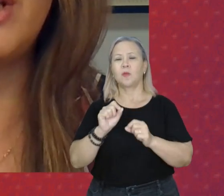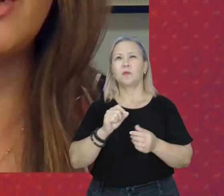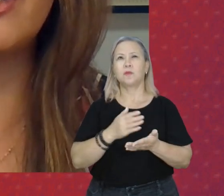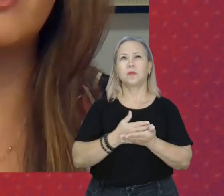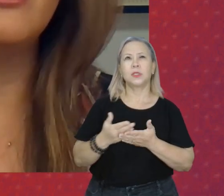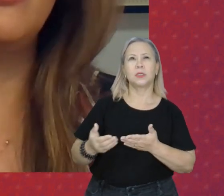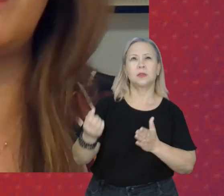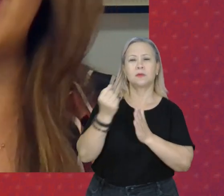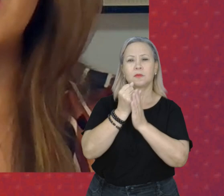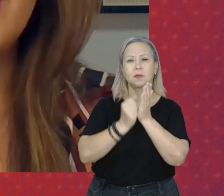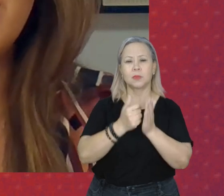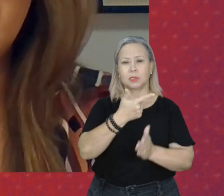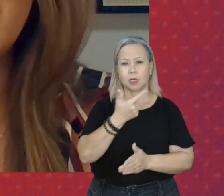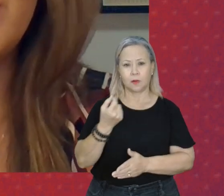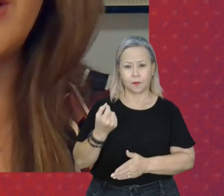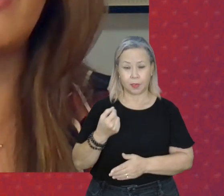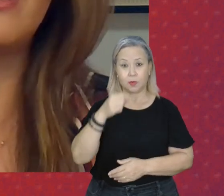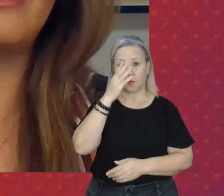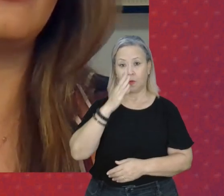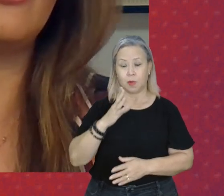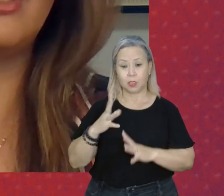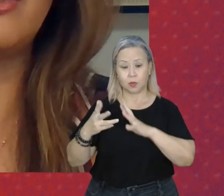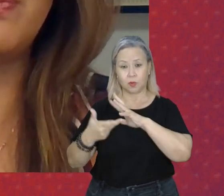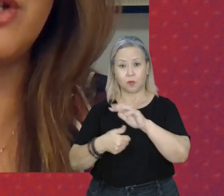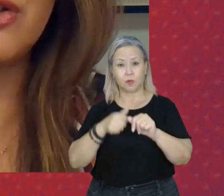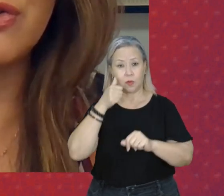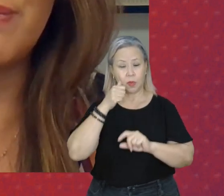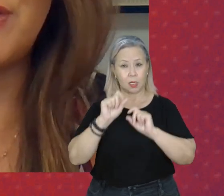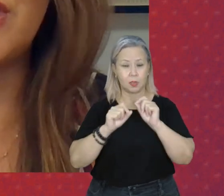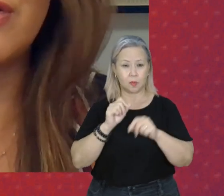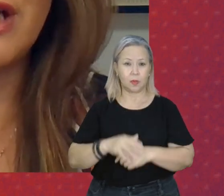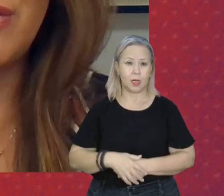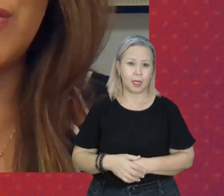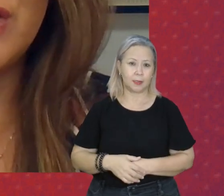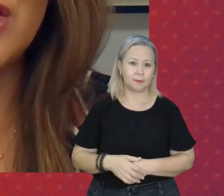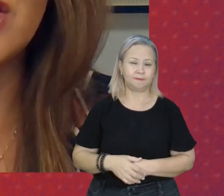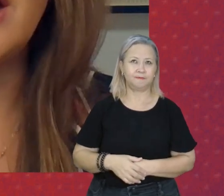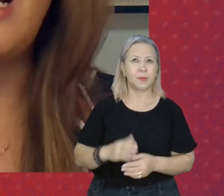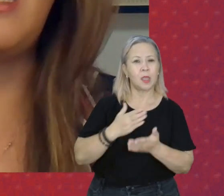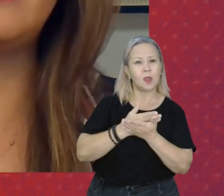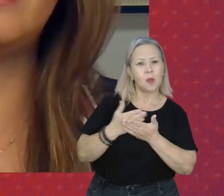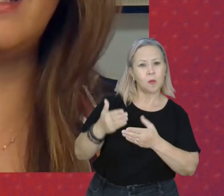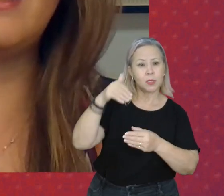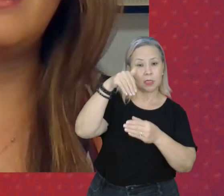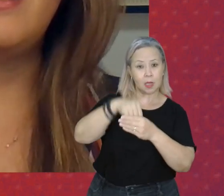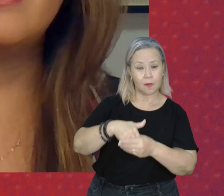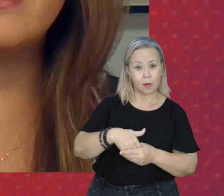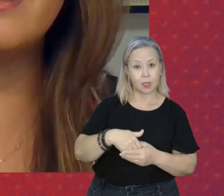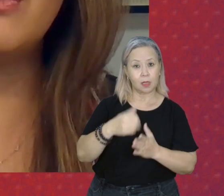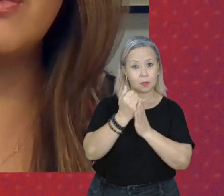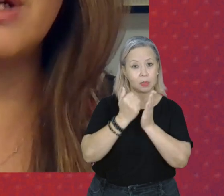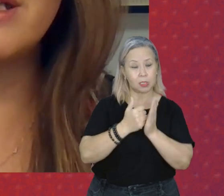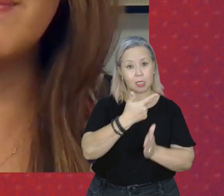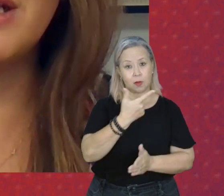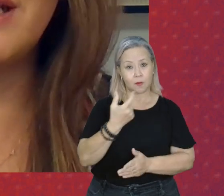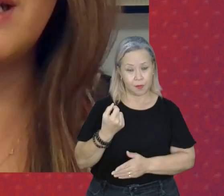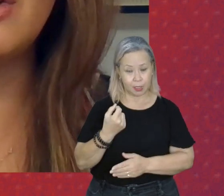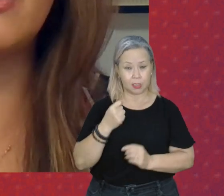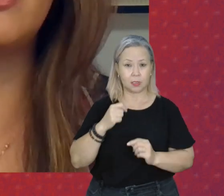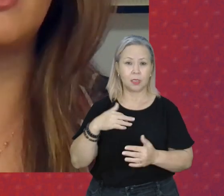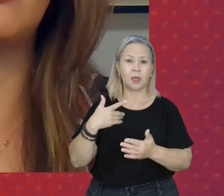do século XX. No Brasil e no mundo, as mulheres conquistaram seus direitos políticos a partir do século XX, até